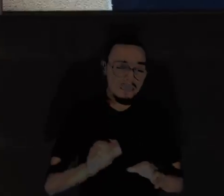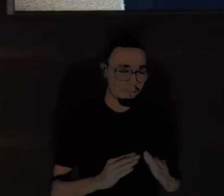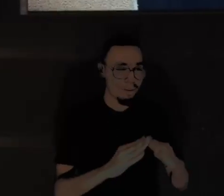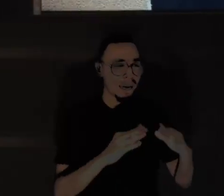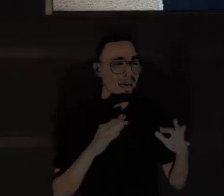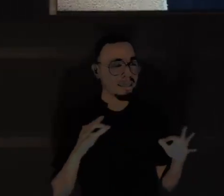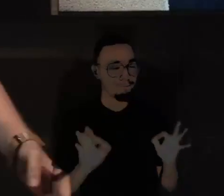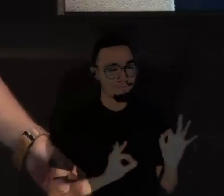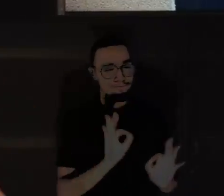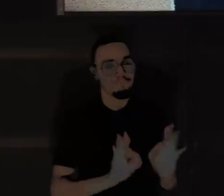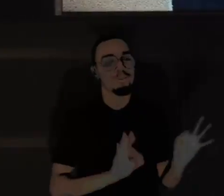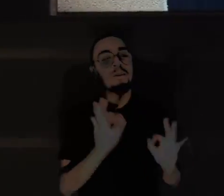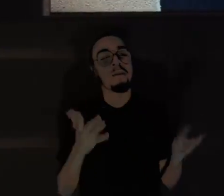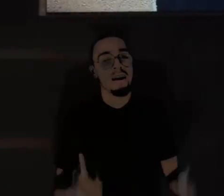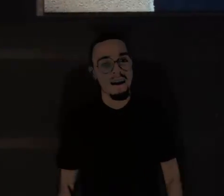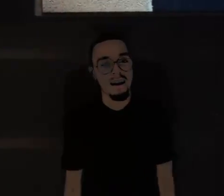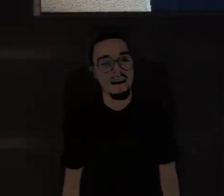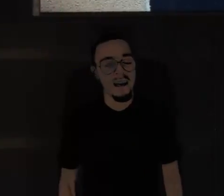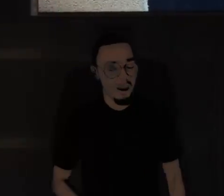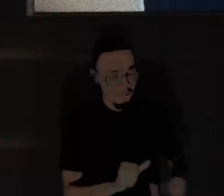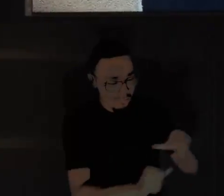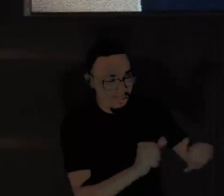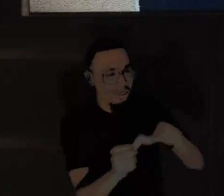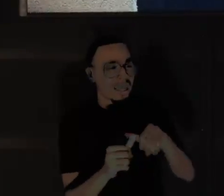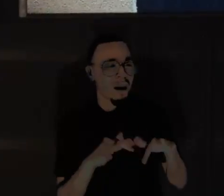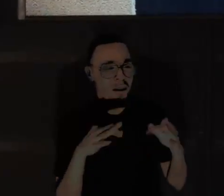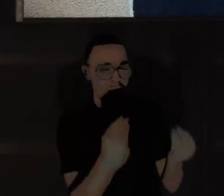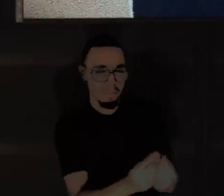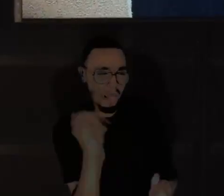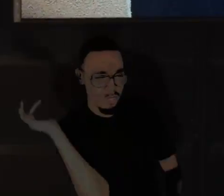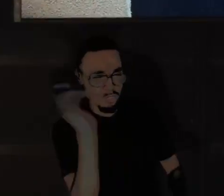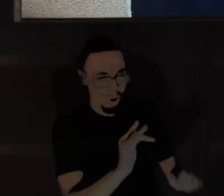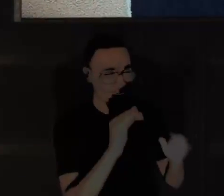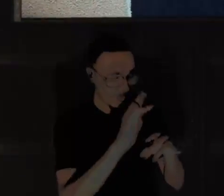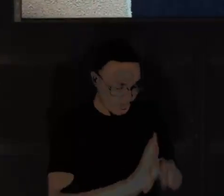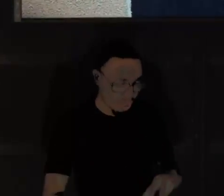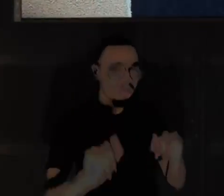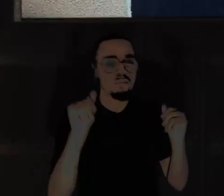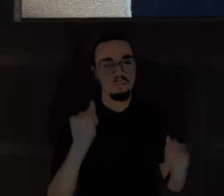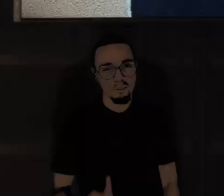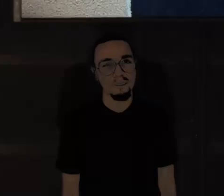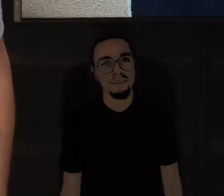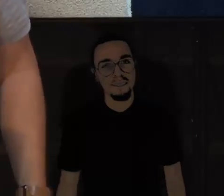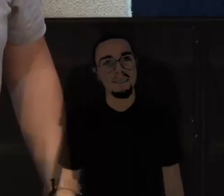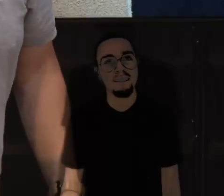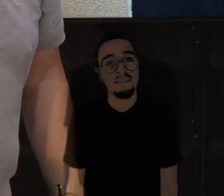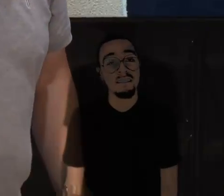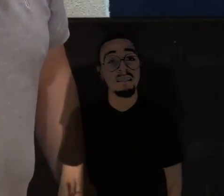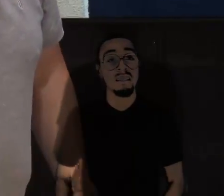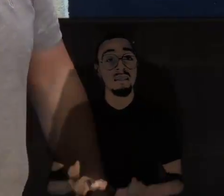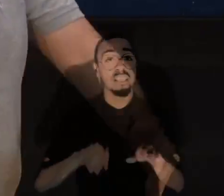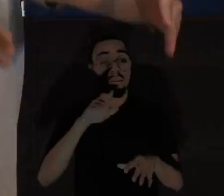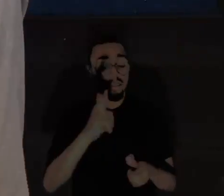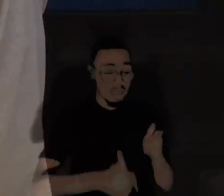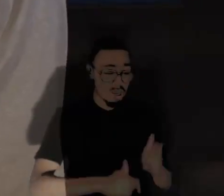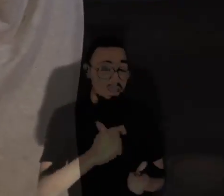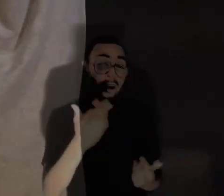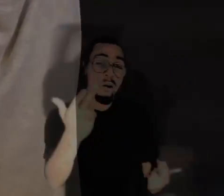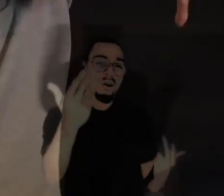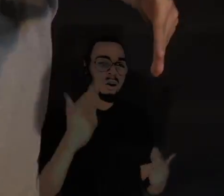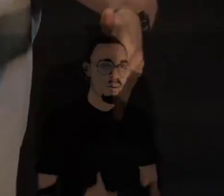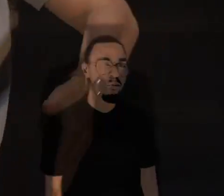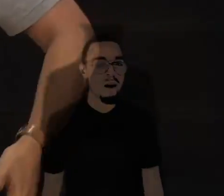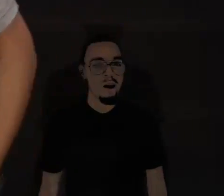chamado, você não é qualquer um. Há um chamado. Você é desajustado como Gideão. E Deus vai curar